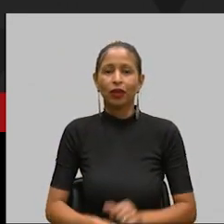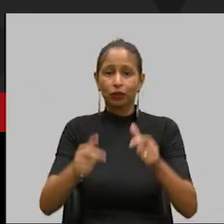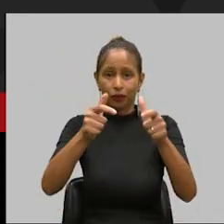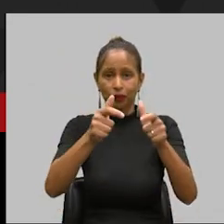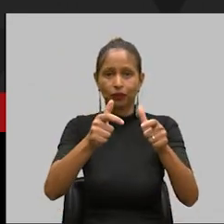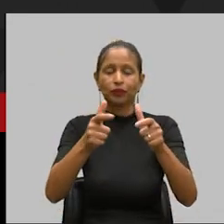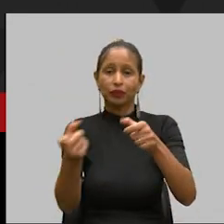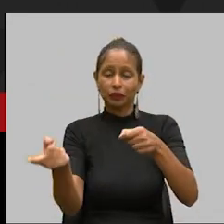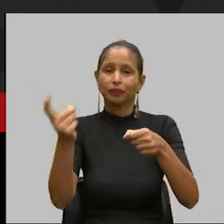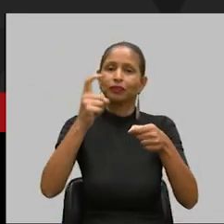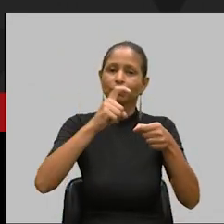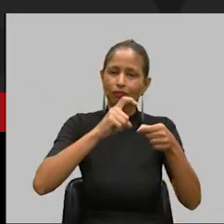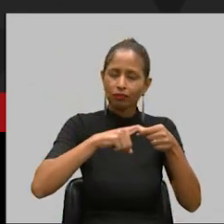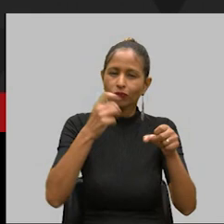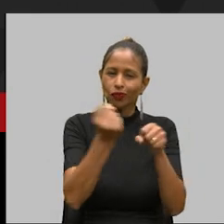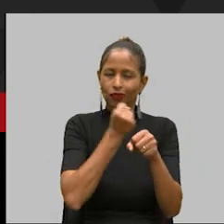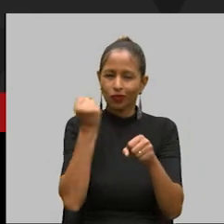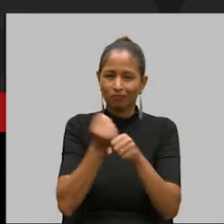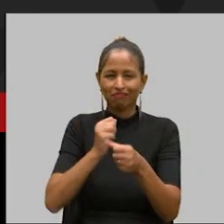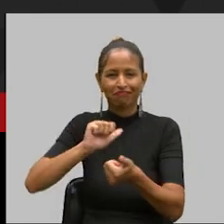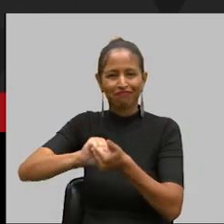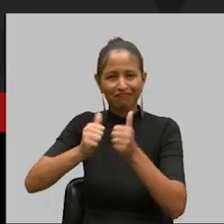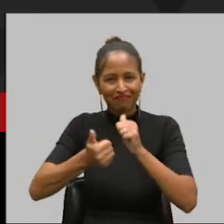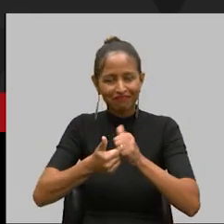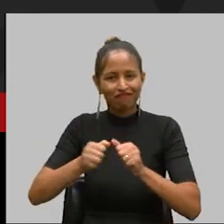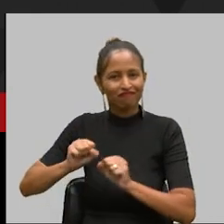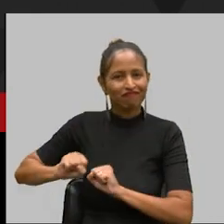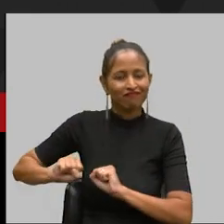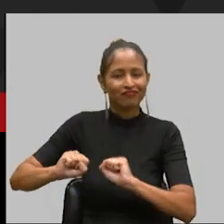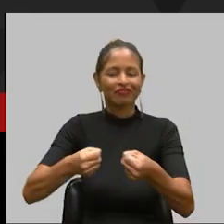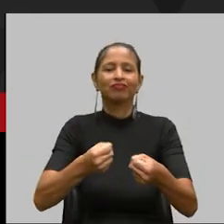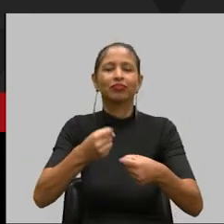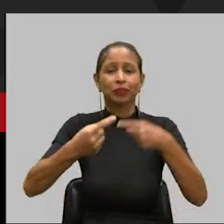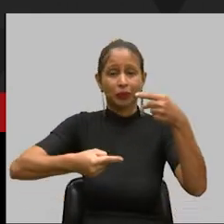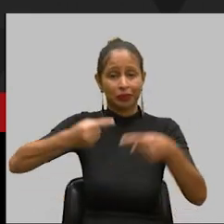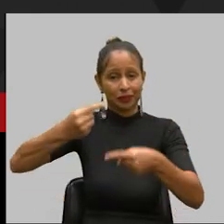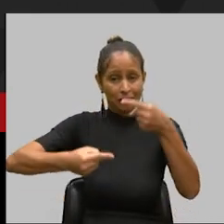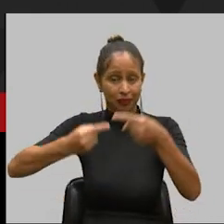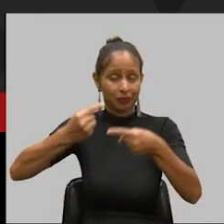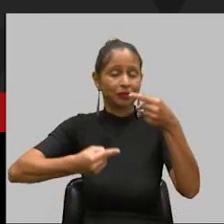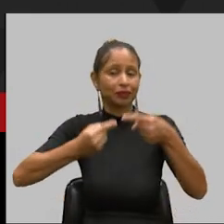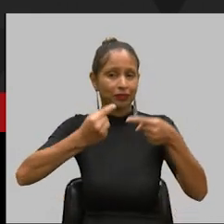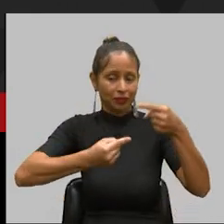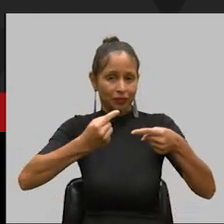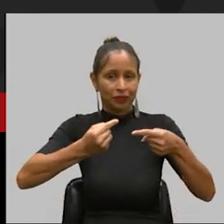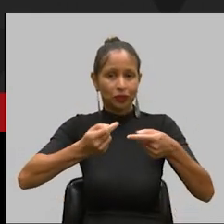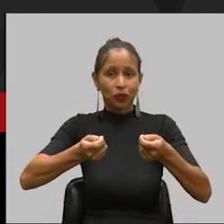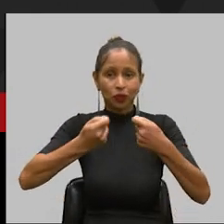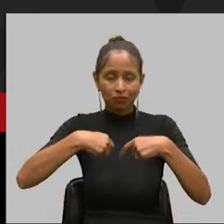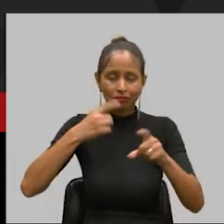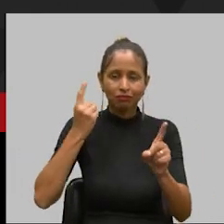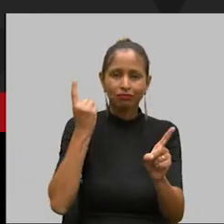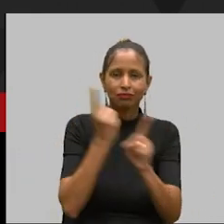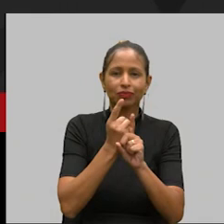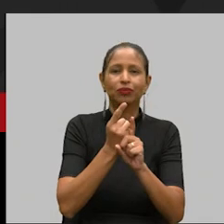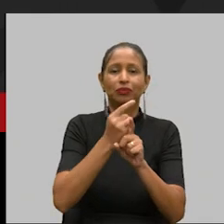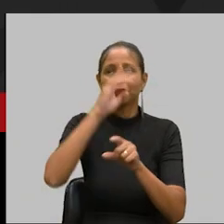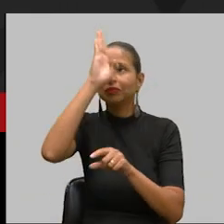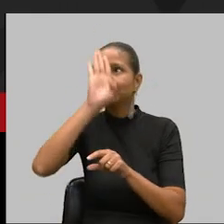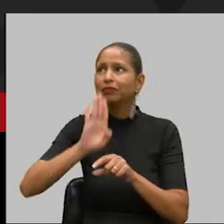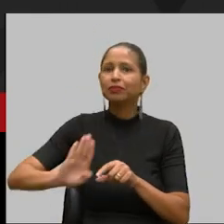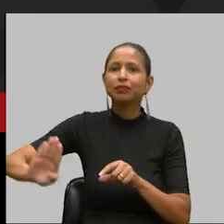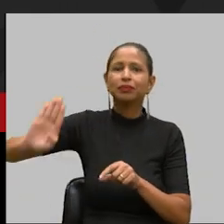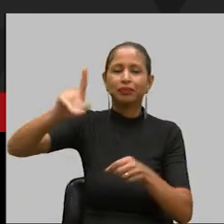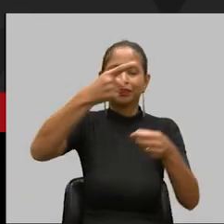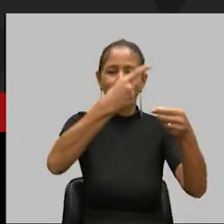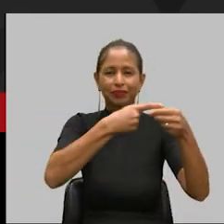retomada reconstrução e de fortalecimento das políticas públicas que nos encontramos Brasil afora nos